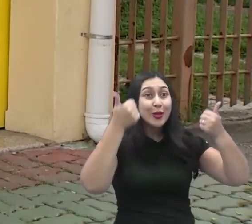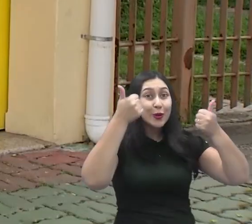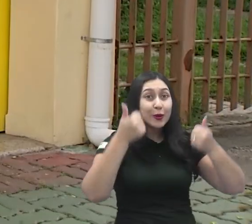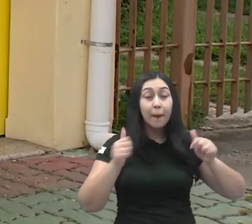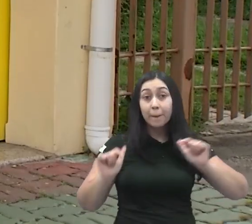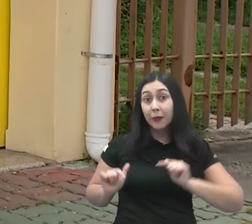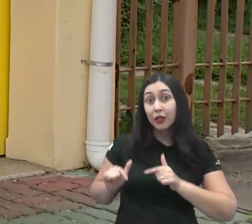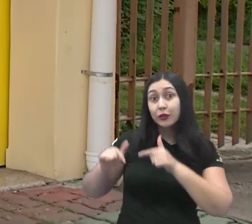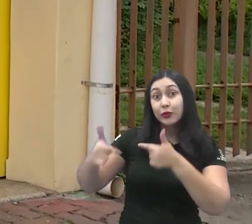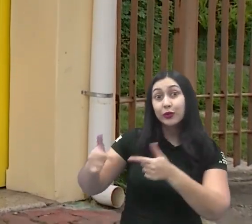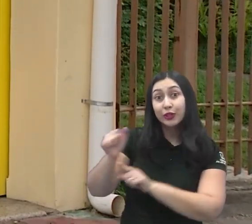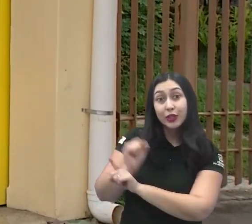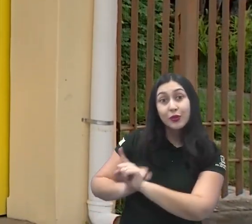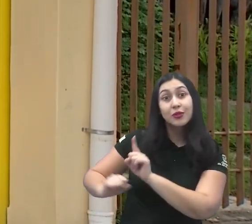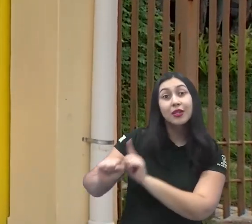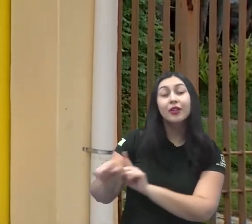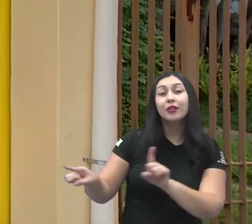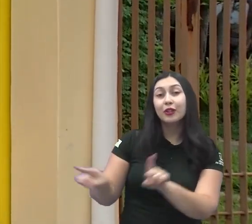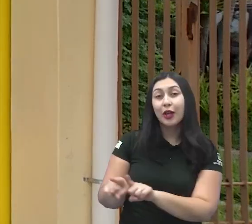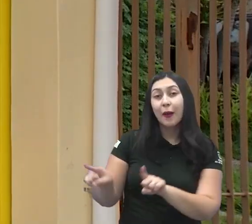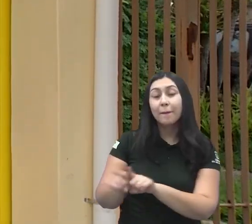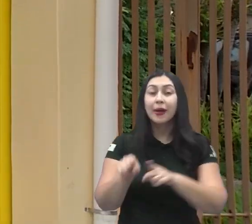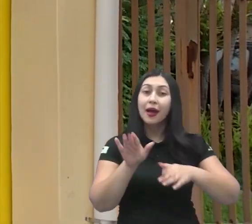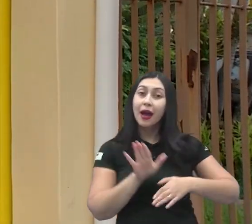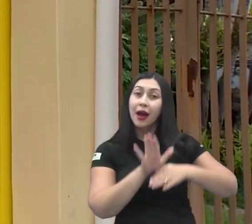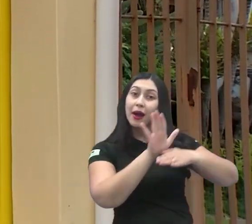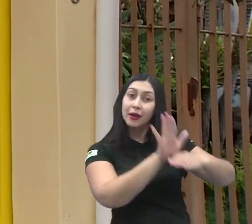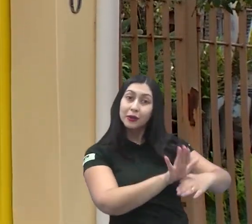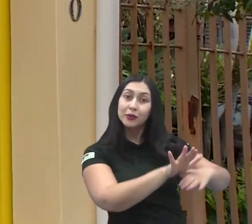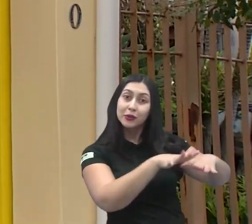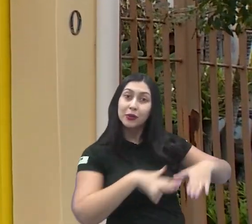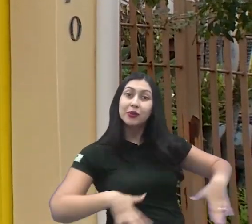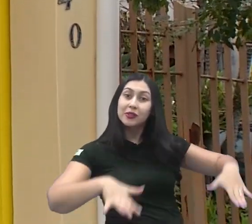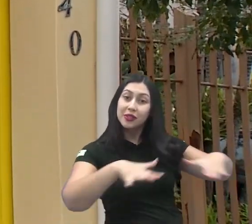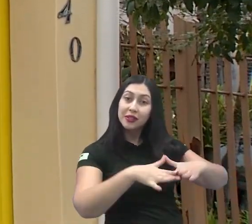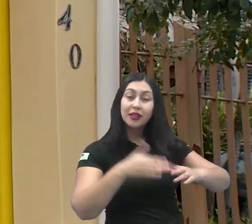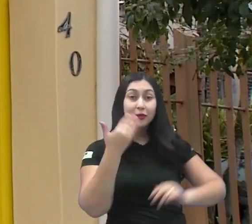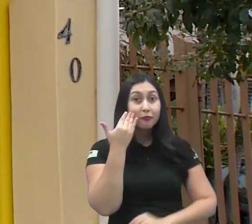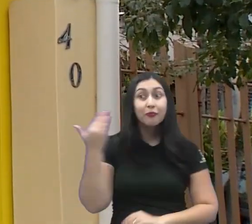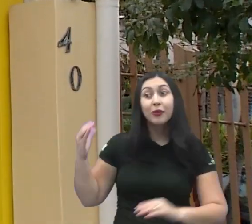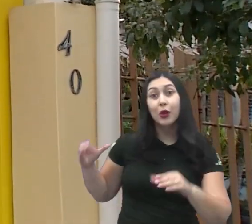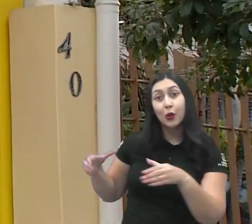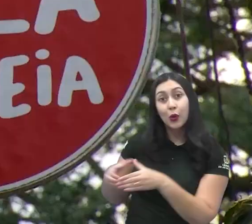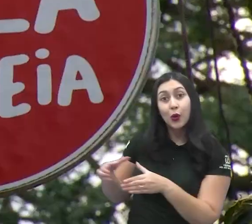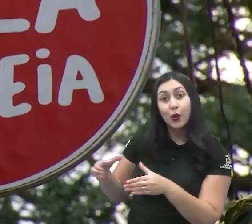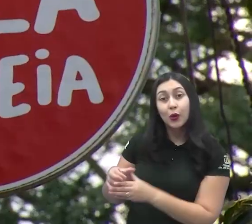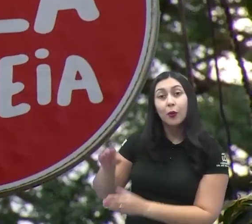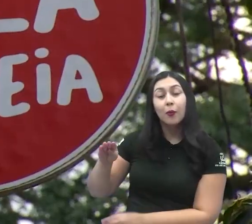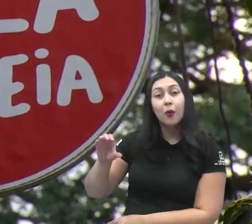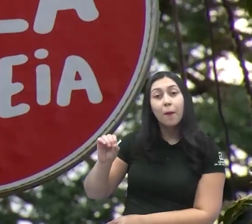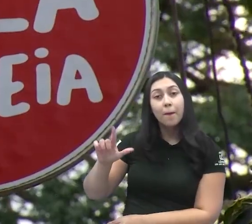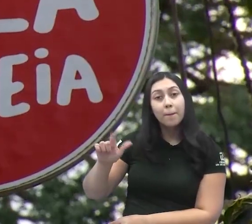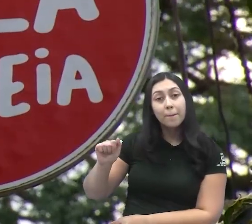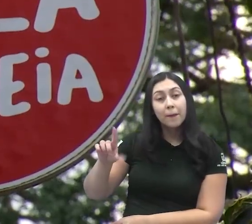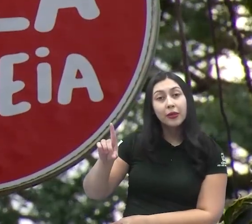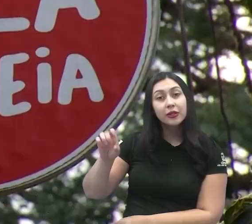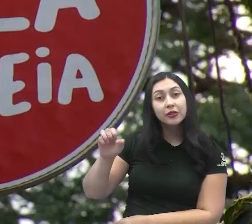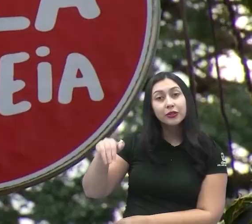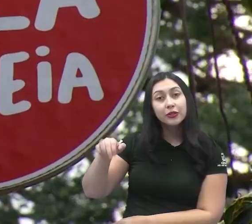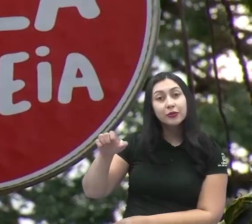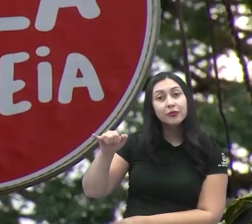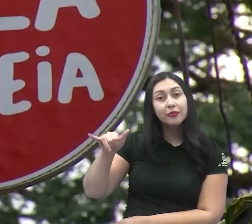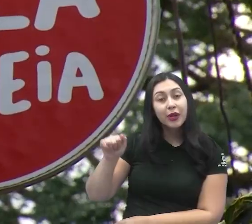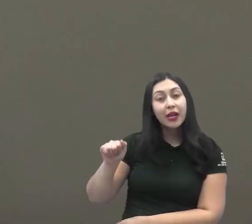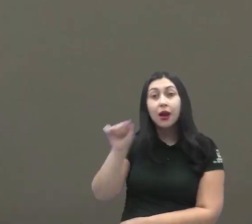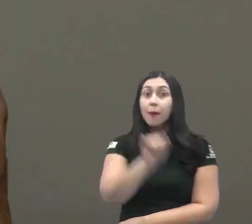melhor. Iniciativas da sociedade civil também têm um papel importante nesse cenário. A Companhia Cultural Bola